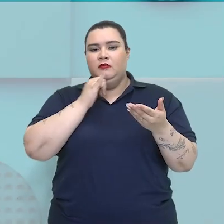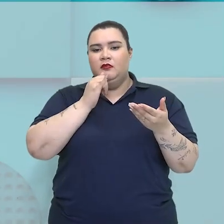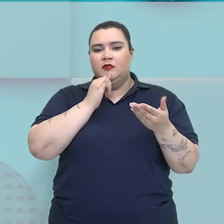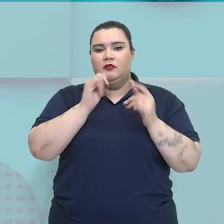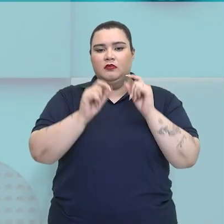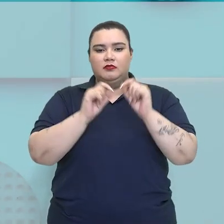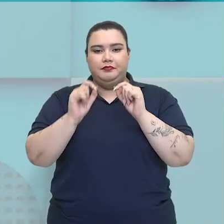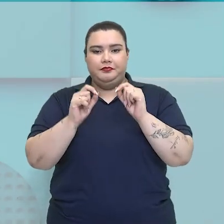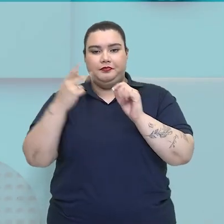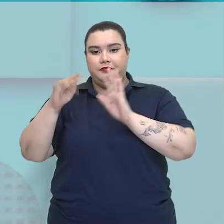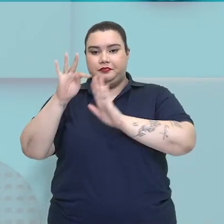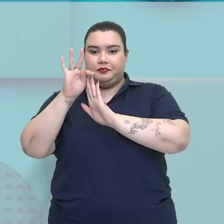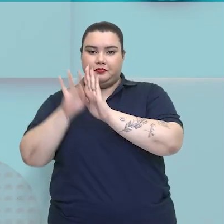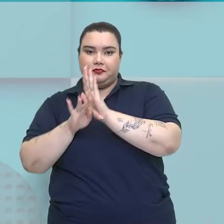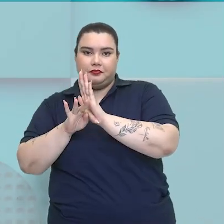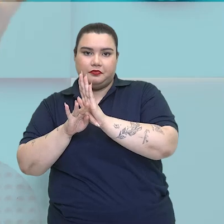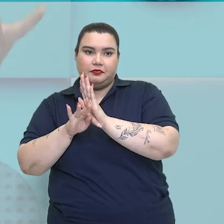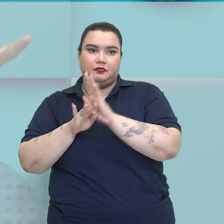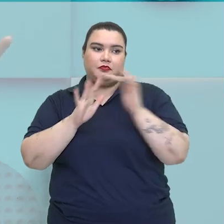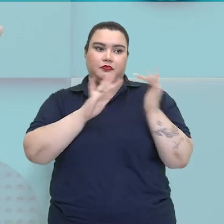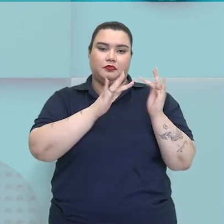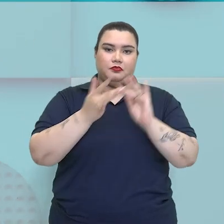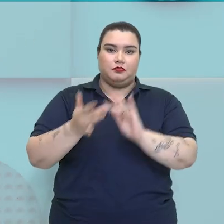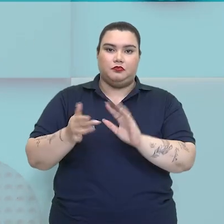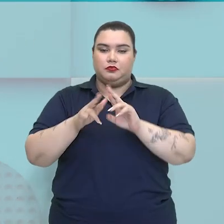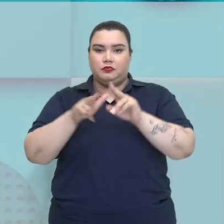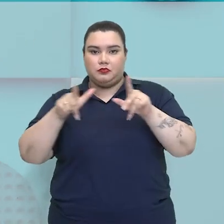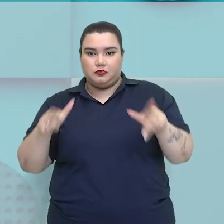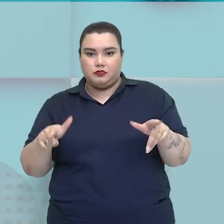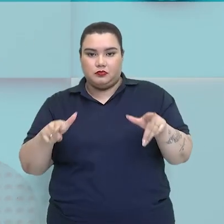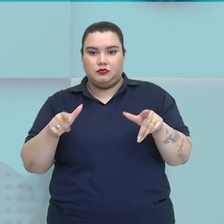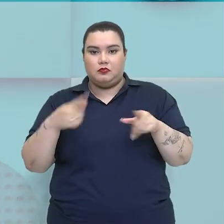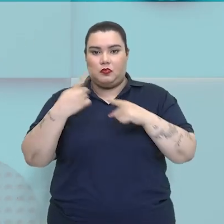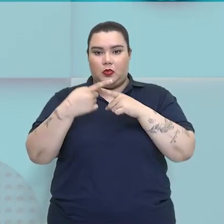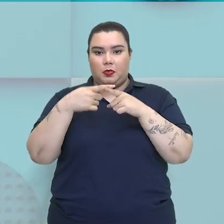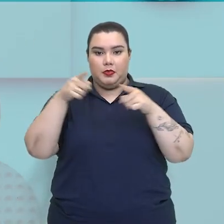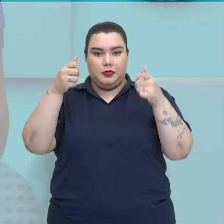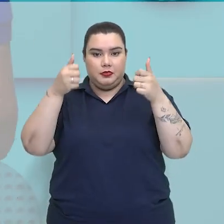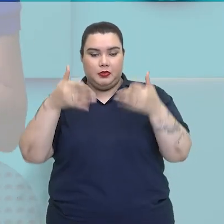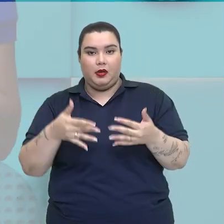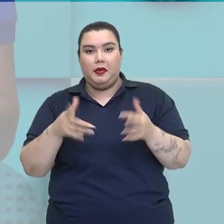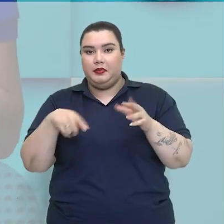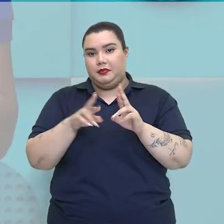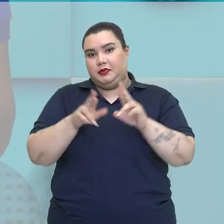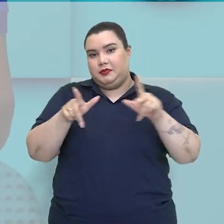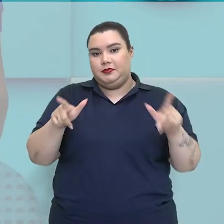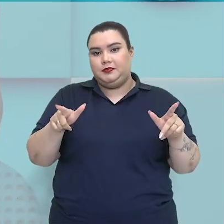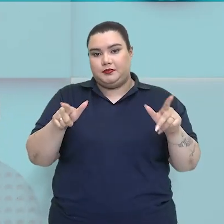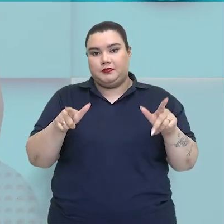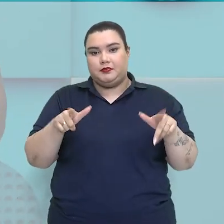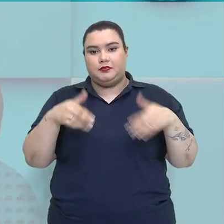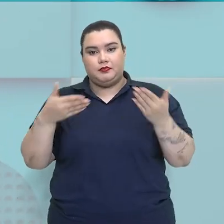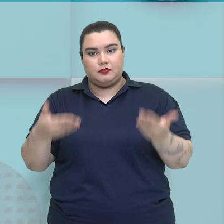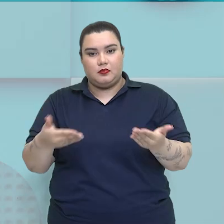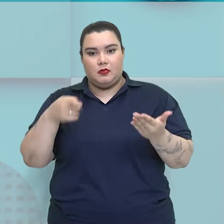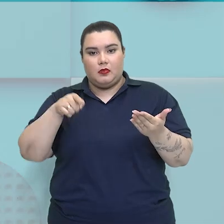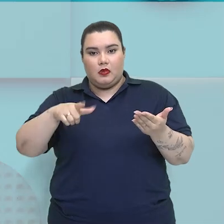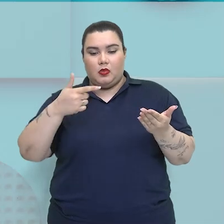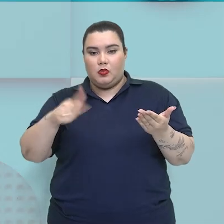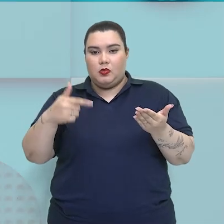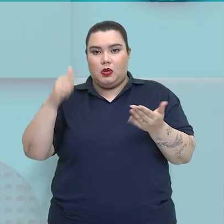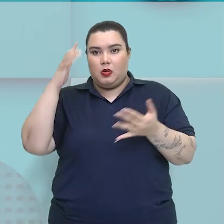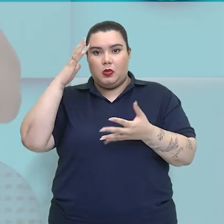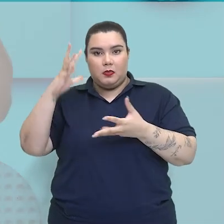né, do texto, fora de um contexto, porque você falando é diferente, né? Quando você não